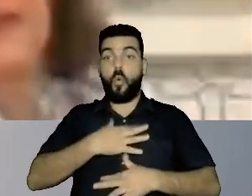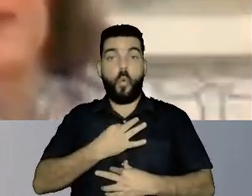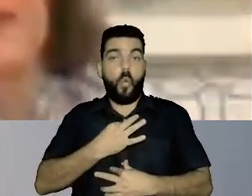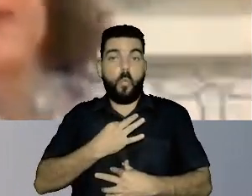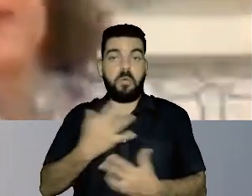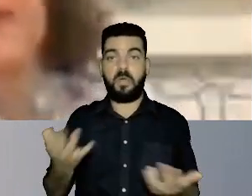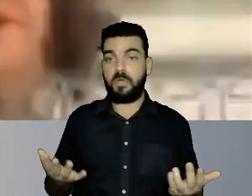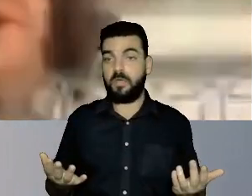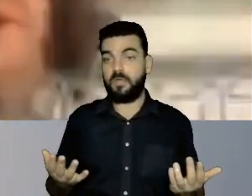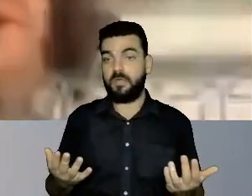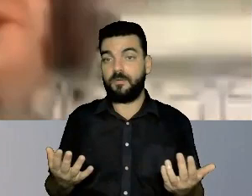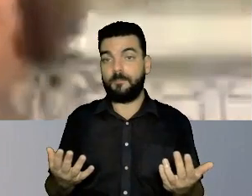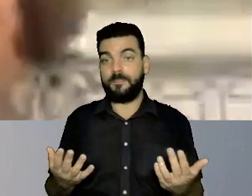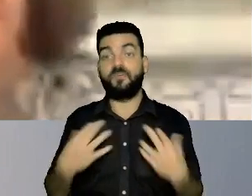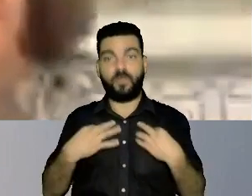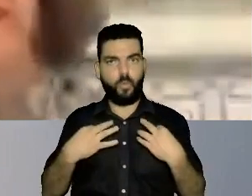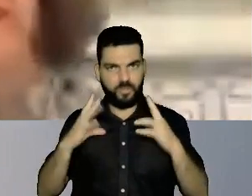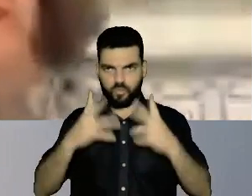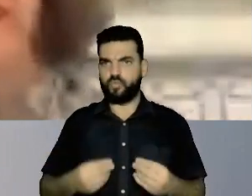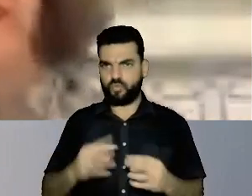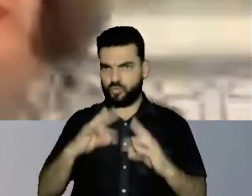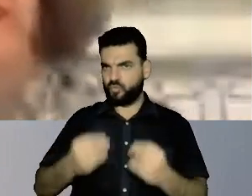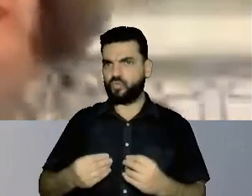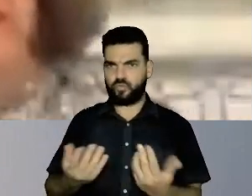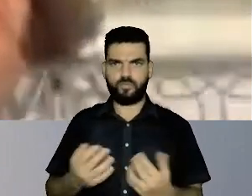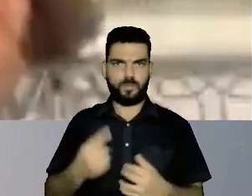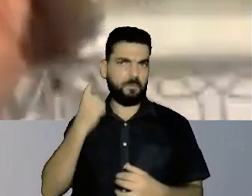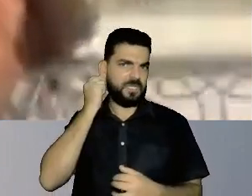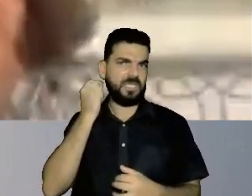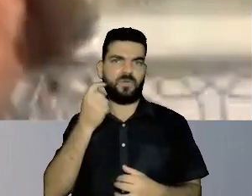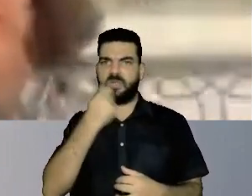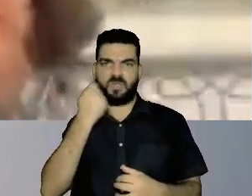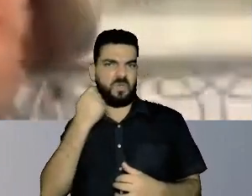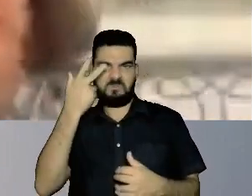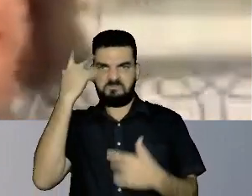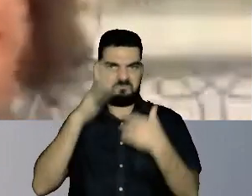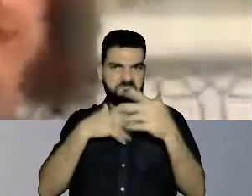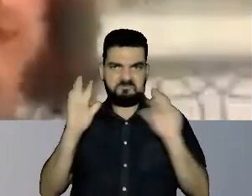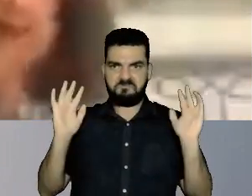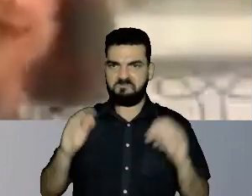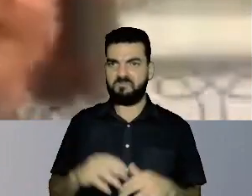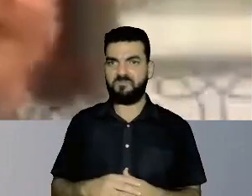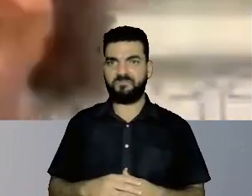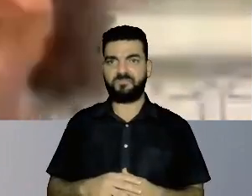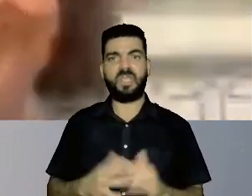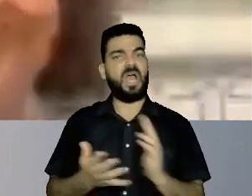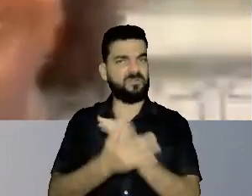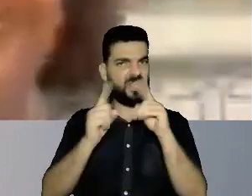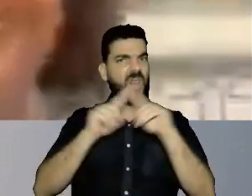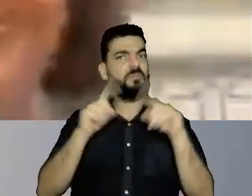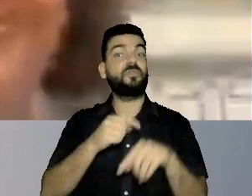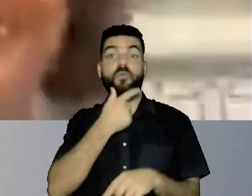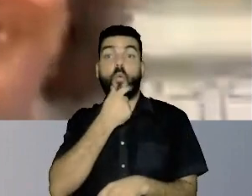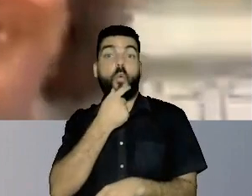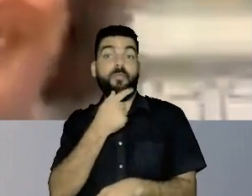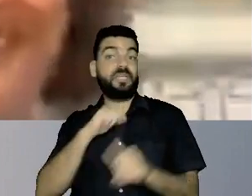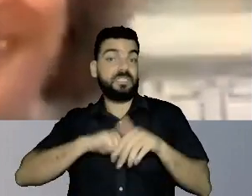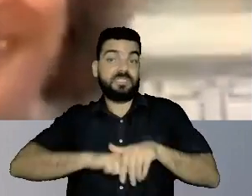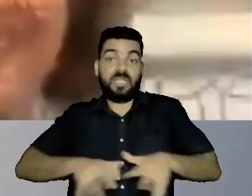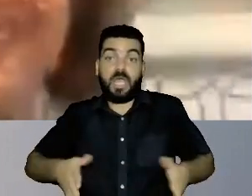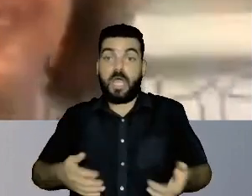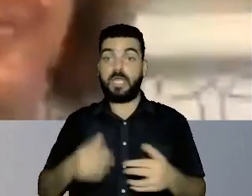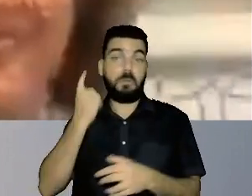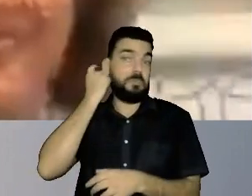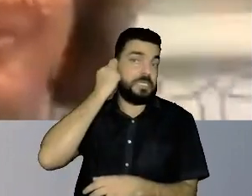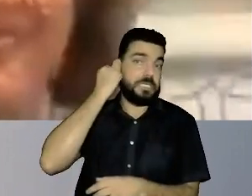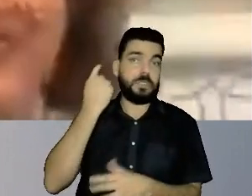que vem sendo questionada. Hoje, cada vez mais eu vejo essa questão da vestimenta, quando eu falo vestimento, todos